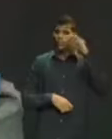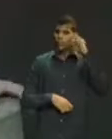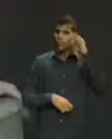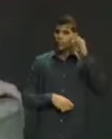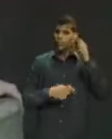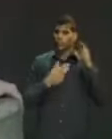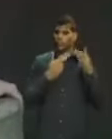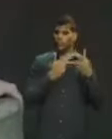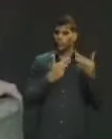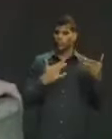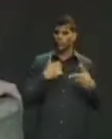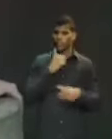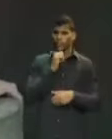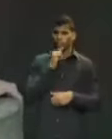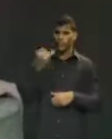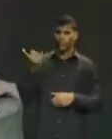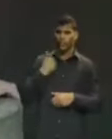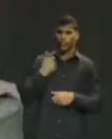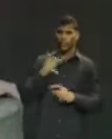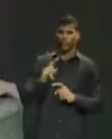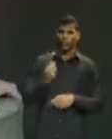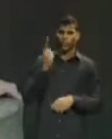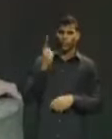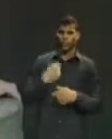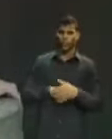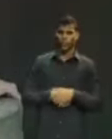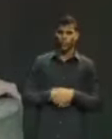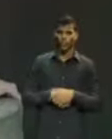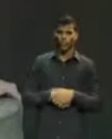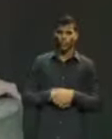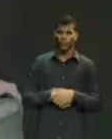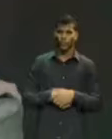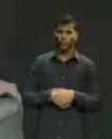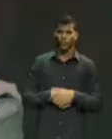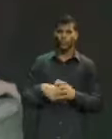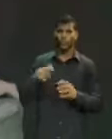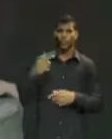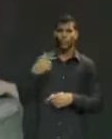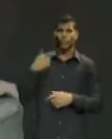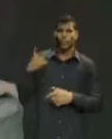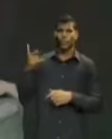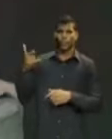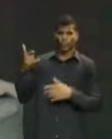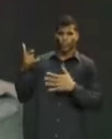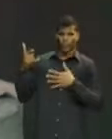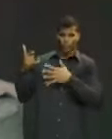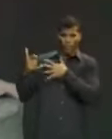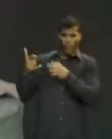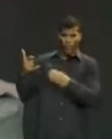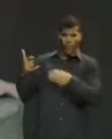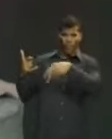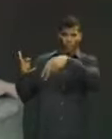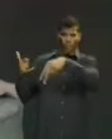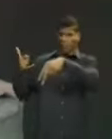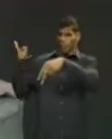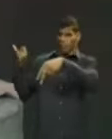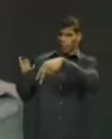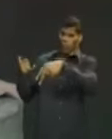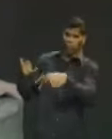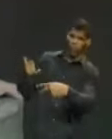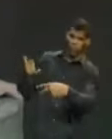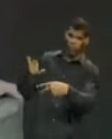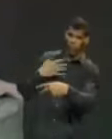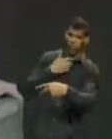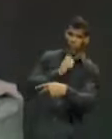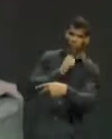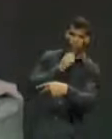mãe disse assim para mim uma vez: eu ouvi o tiro que matou meu filho. Tão próxima é a morte